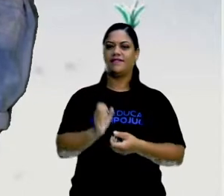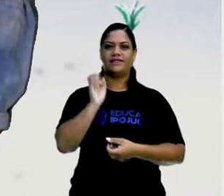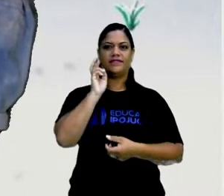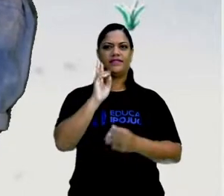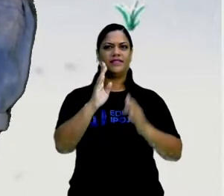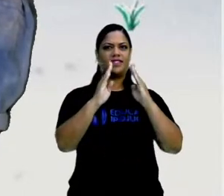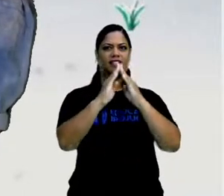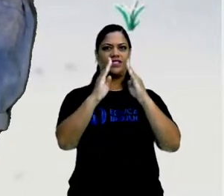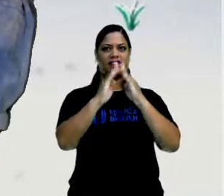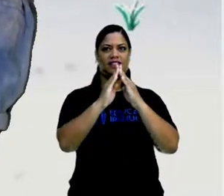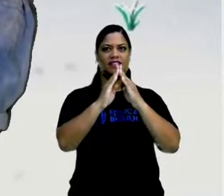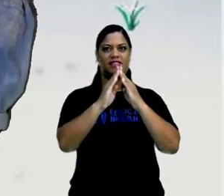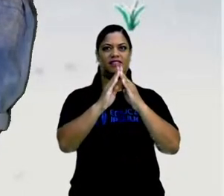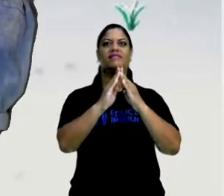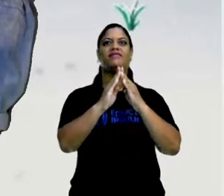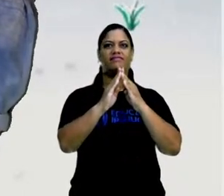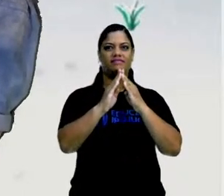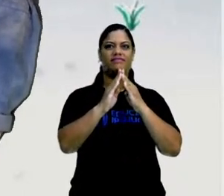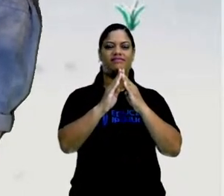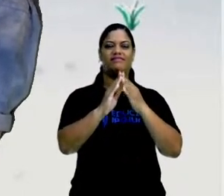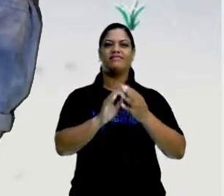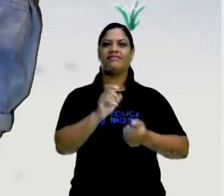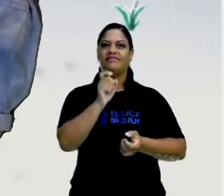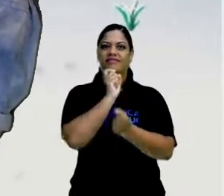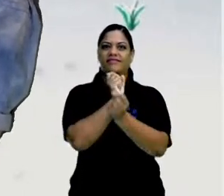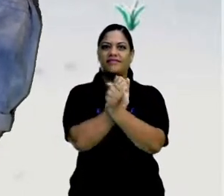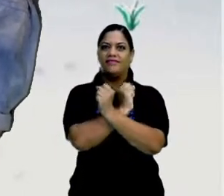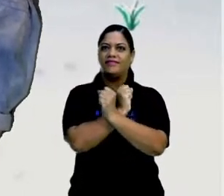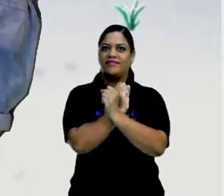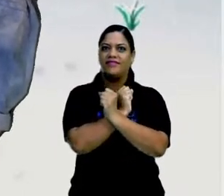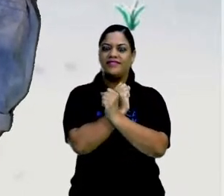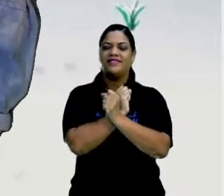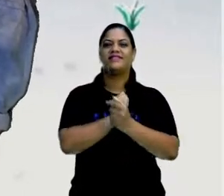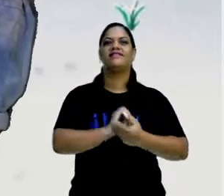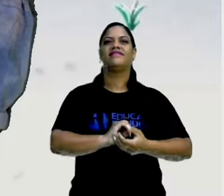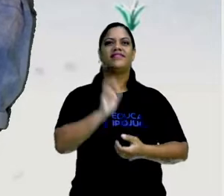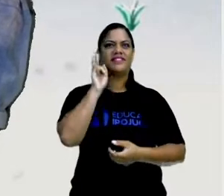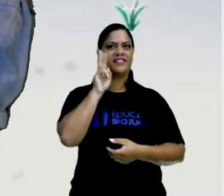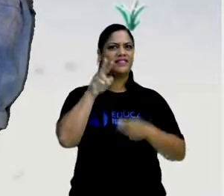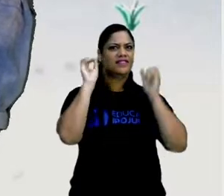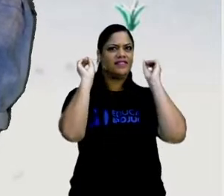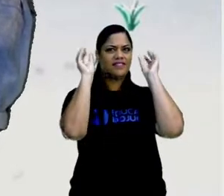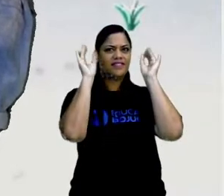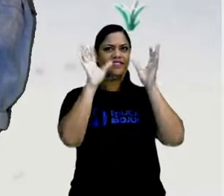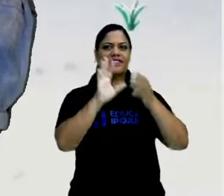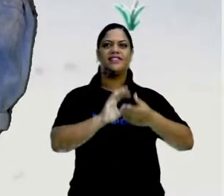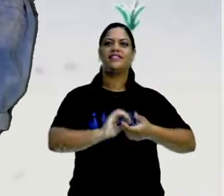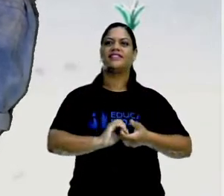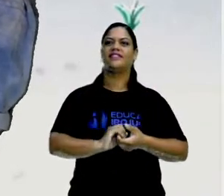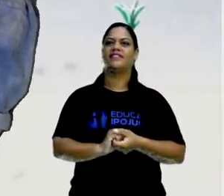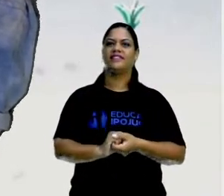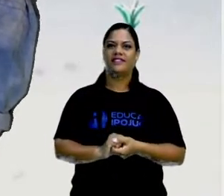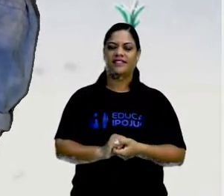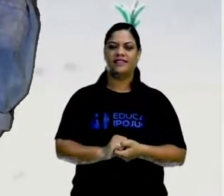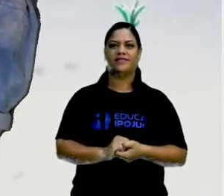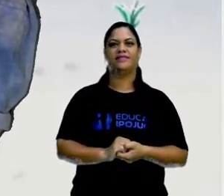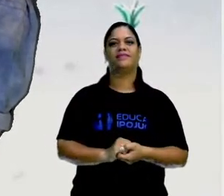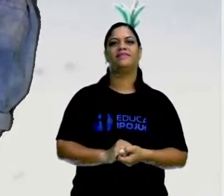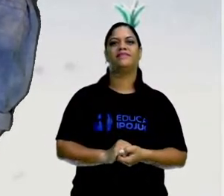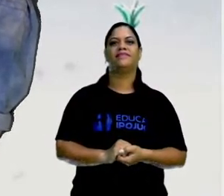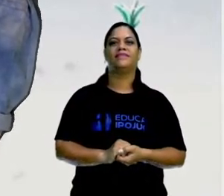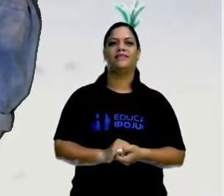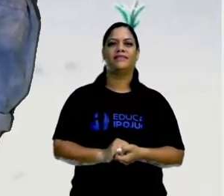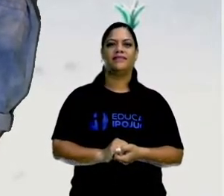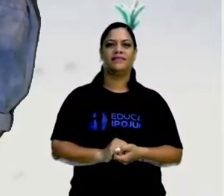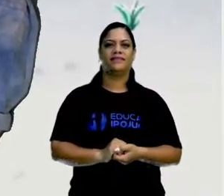como as casas estavam de neve, crianças. Vocês estão vendo? Tá vendo, leiturinha? Tudo cheio de neve. Isso